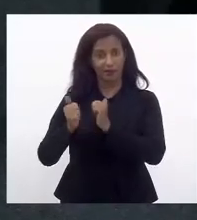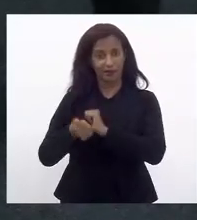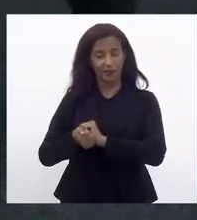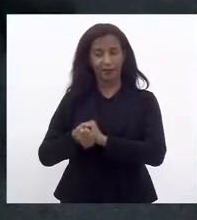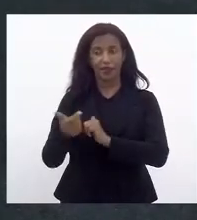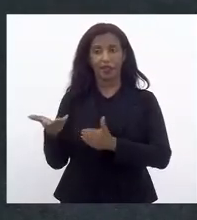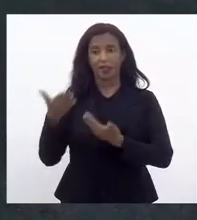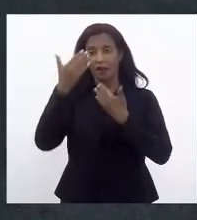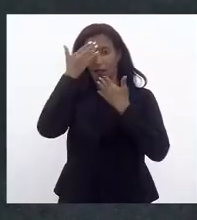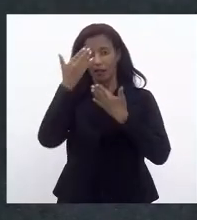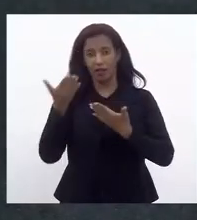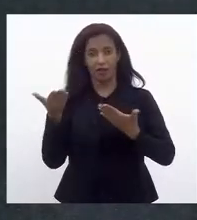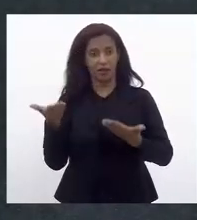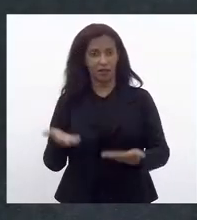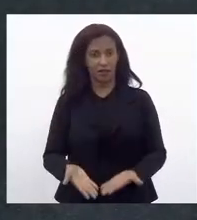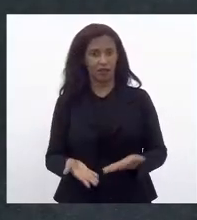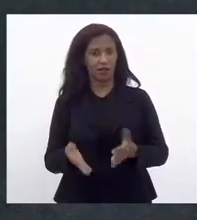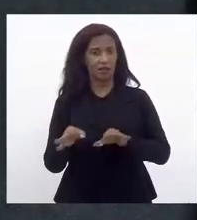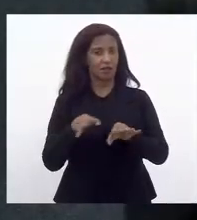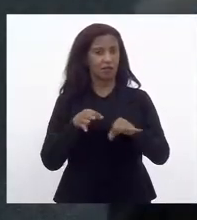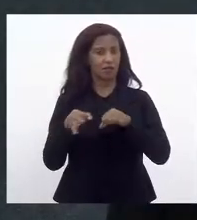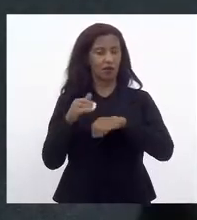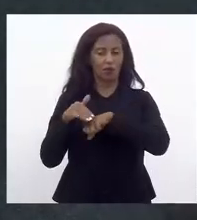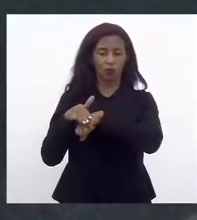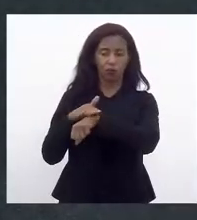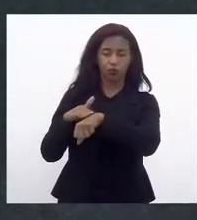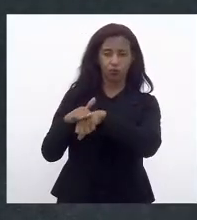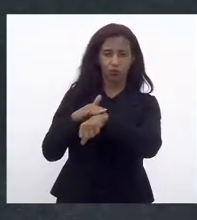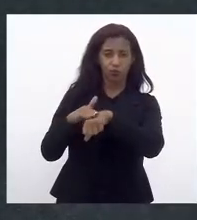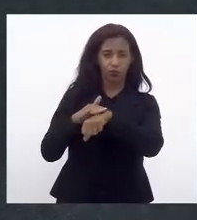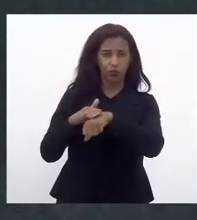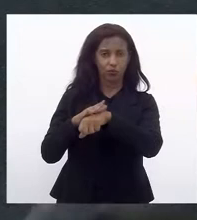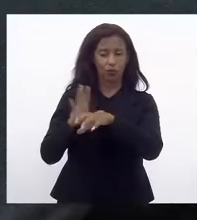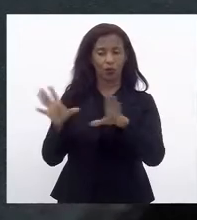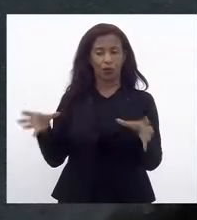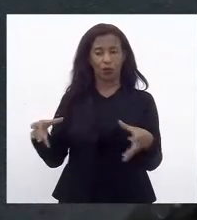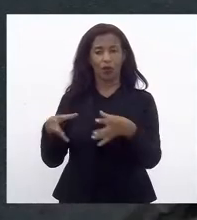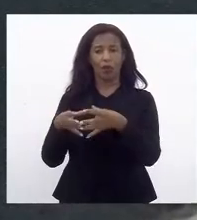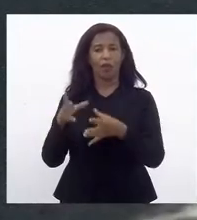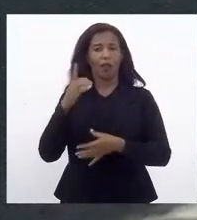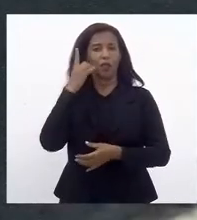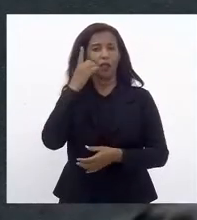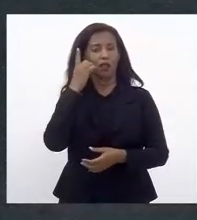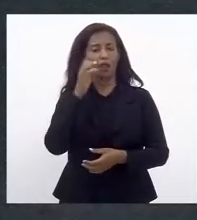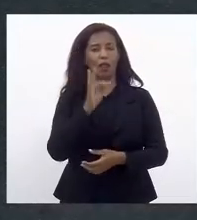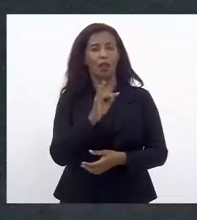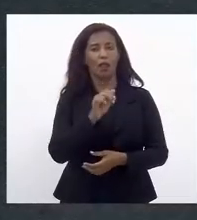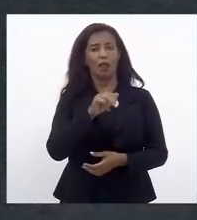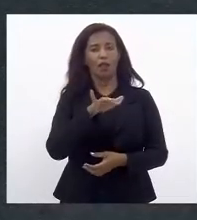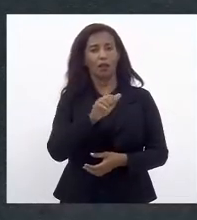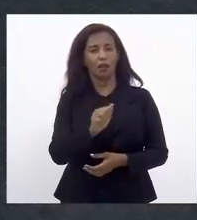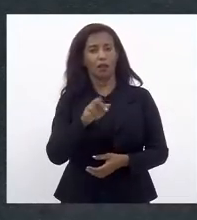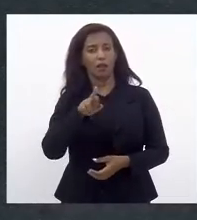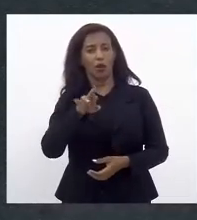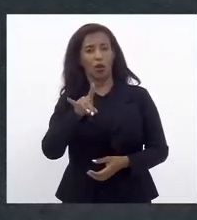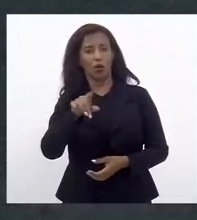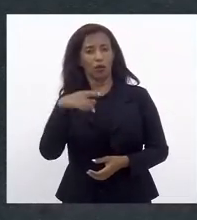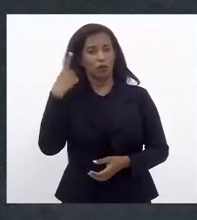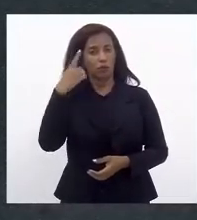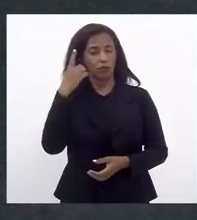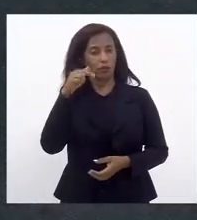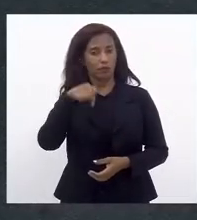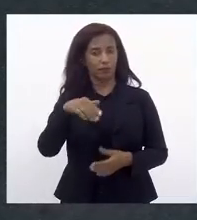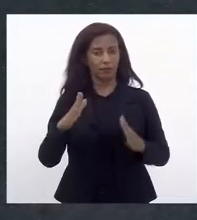aqui que esse projeto foi fruto de uma boa conversa com a nossa queridíssima deputada Tânia Rodrigues, deputada dessa